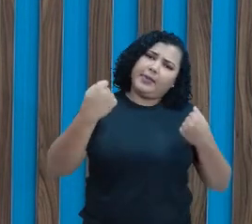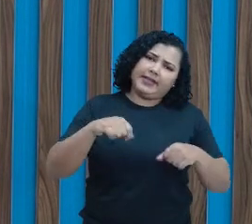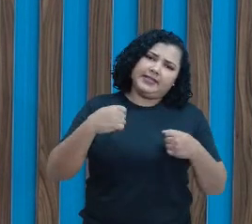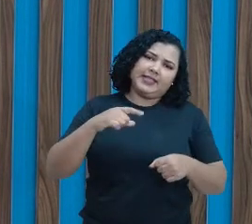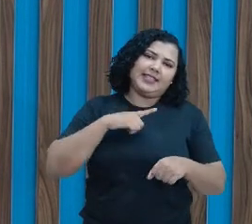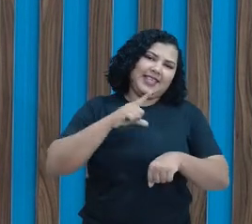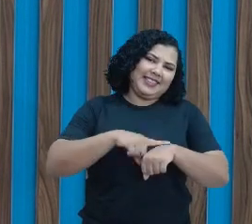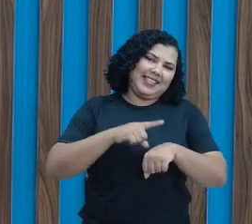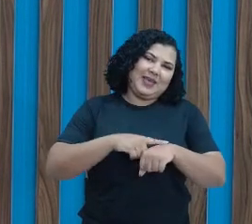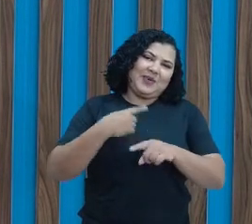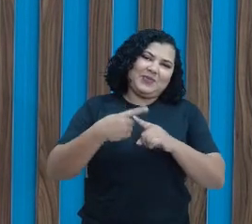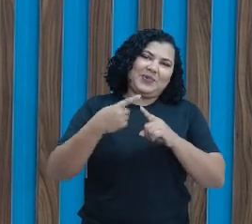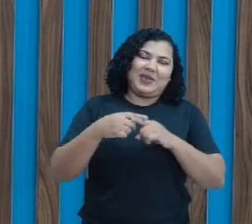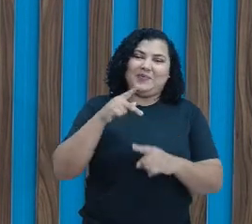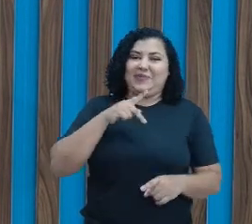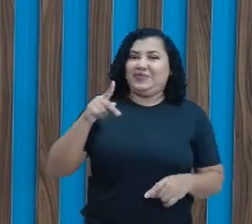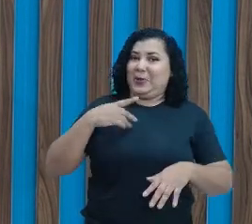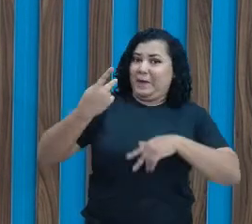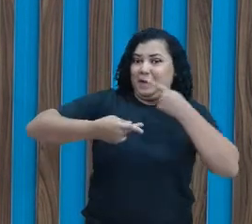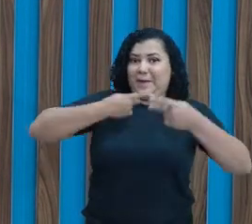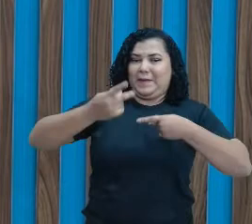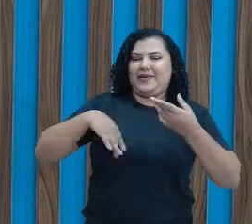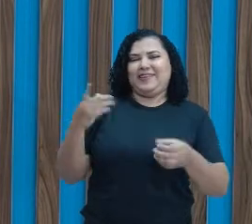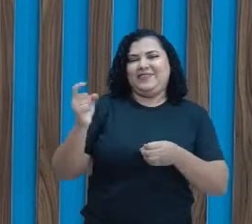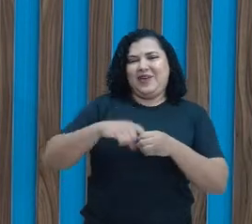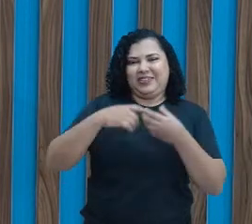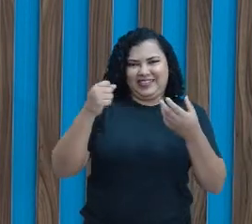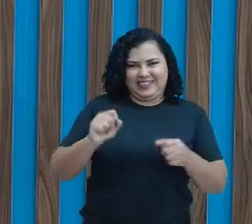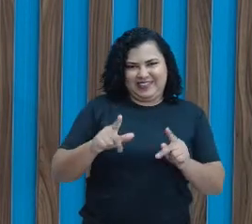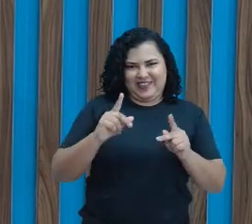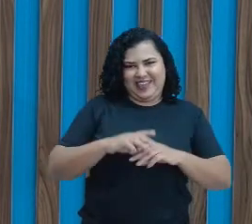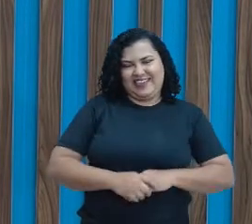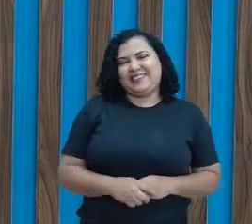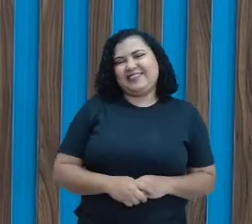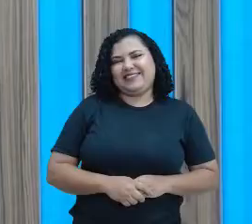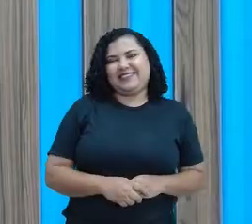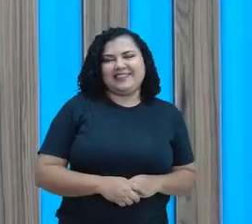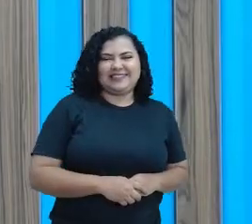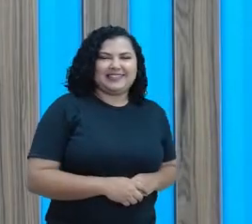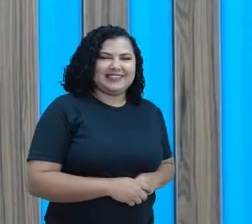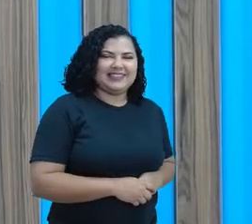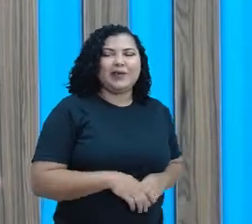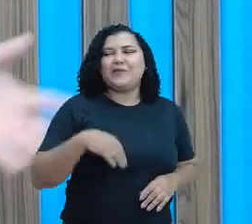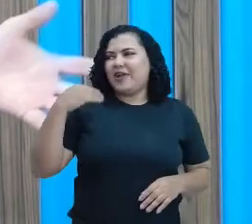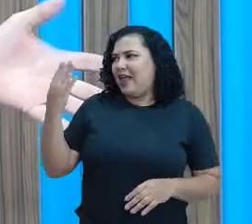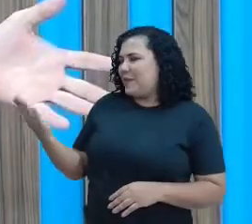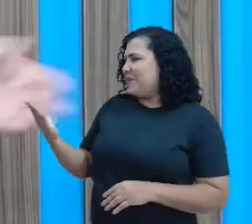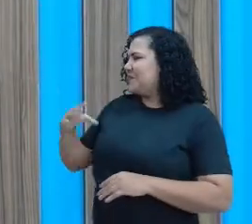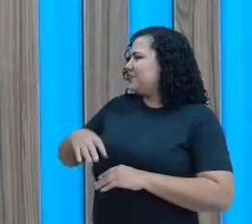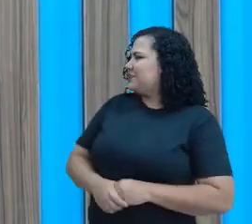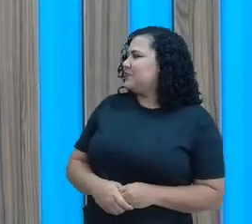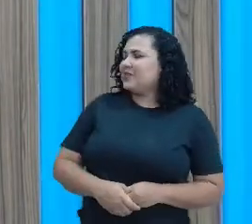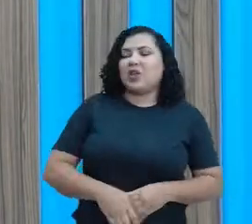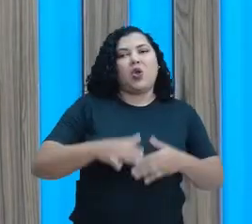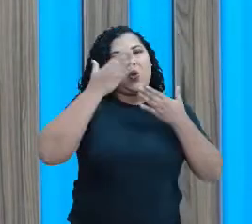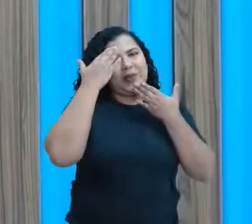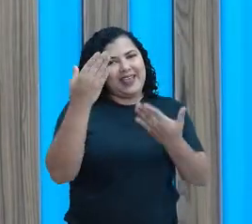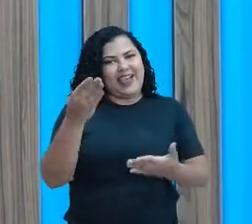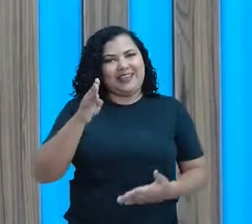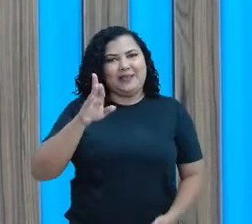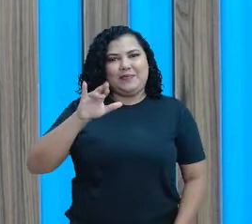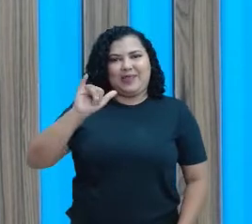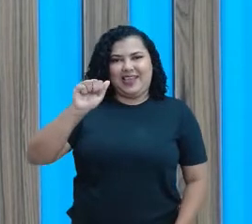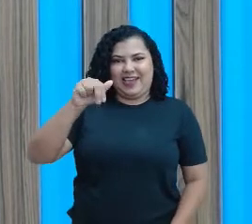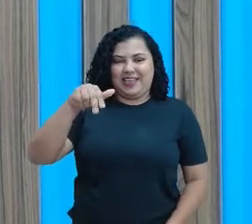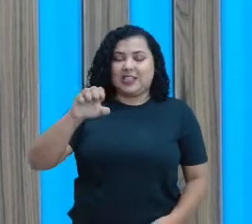tenha tempo, né, porque a professora fala demais, ele volta aqui comigo, tá bom? Vai lá, professor. Valeu, Briane. Então, nessa parte